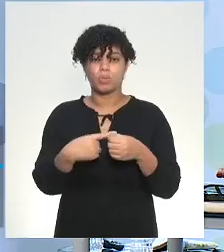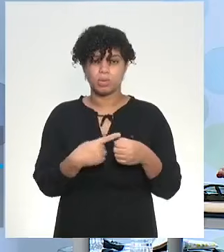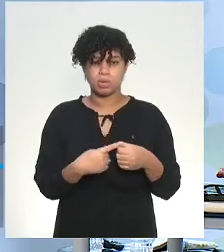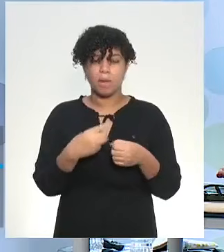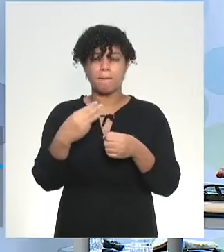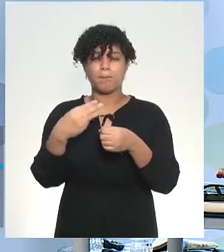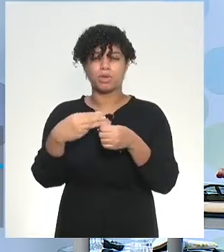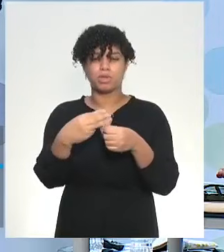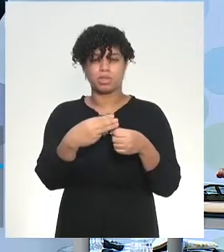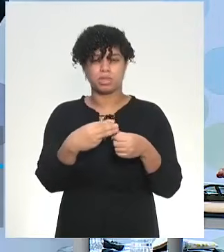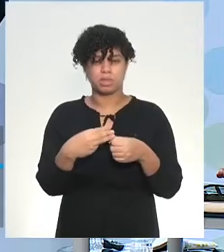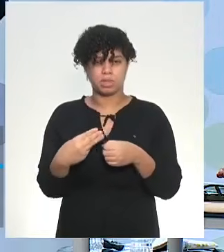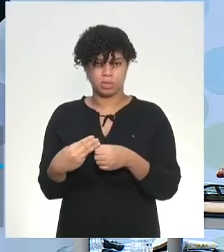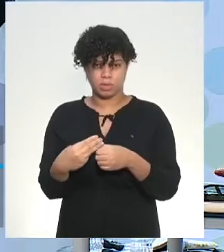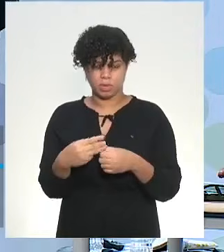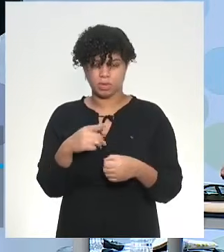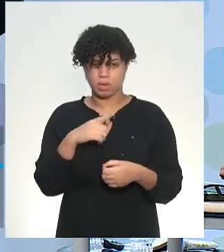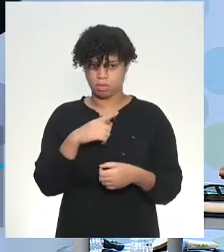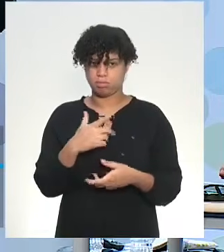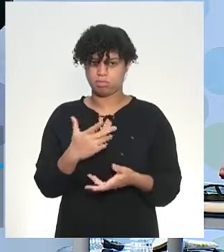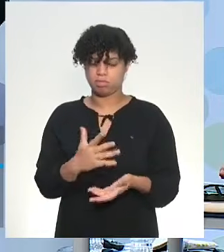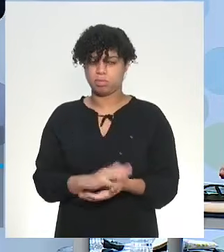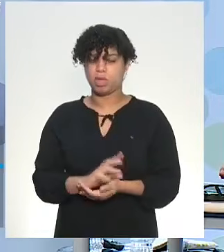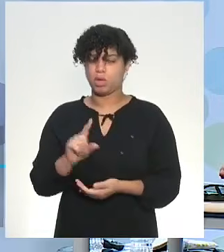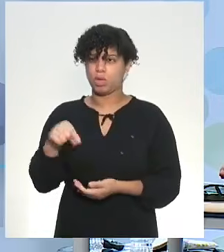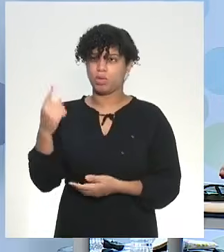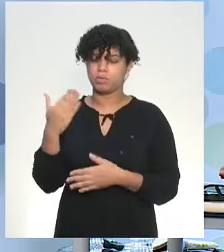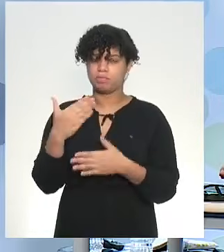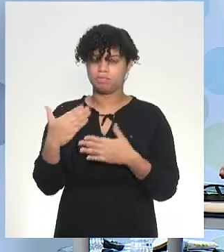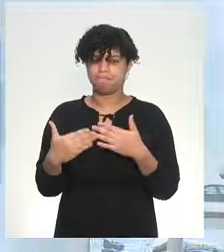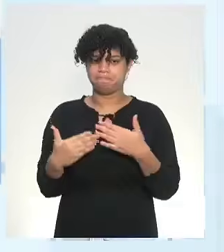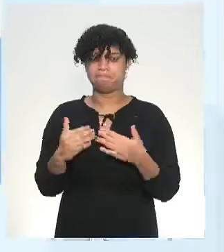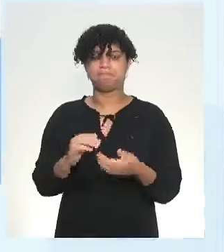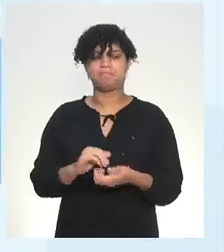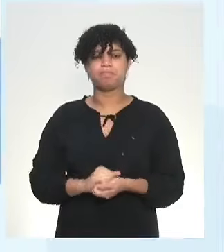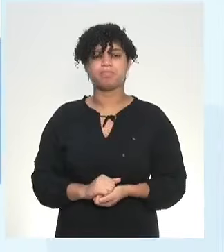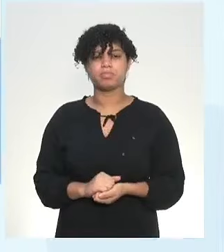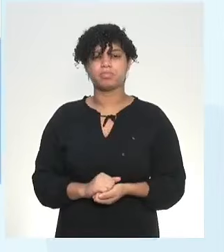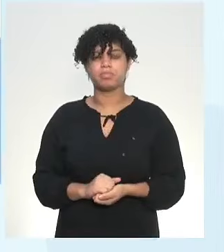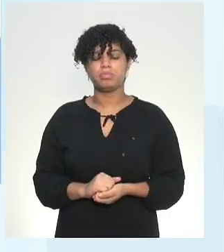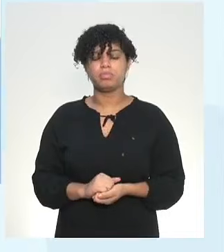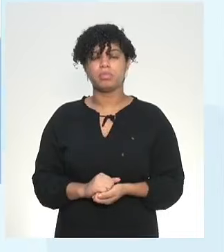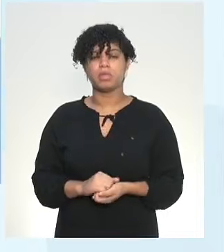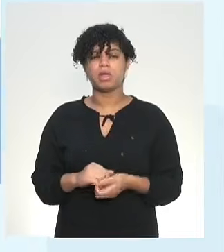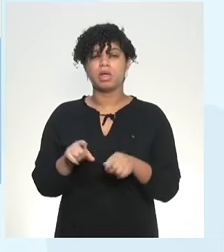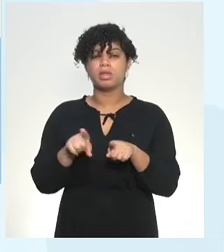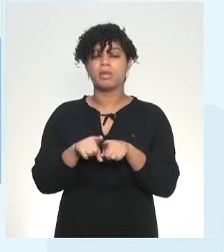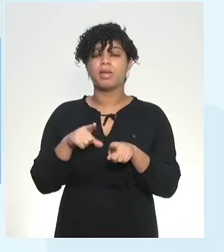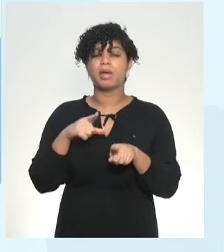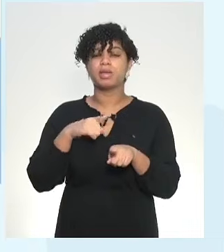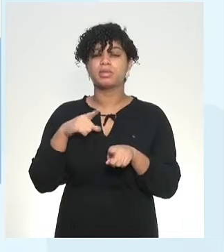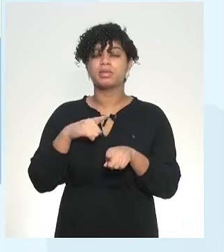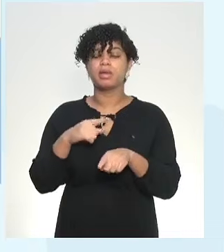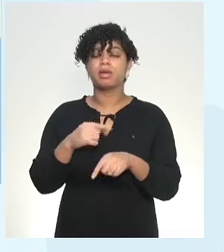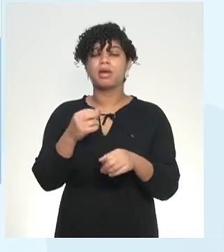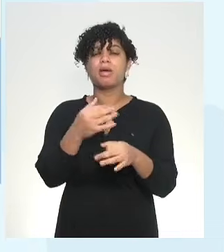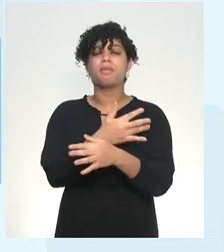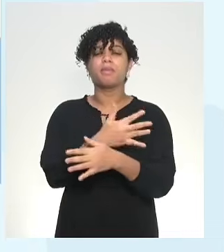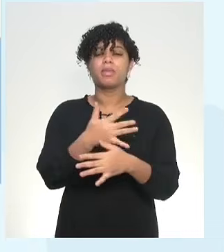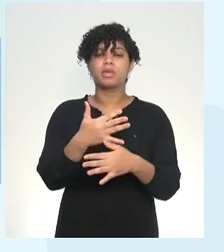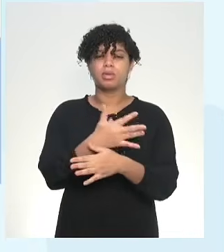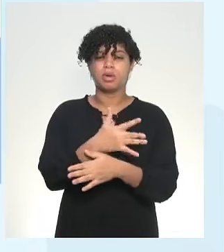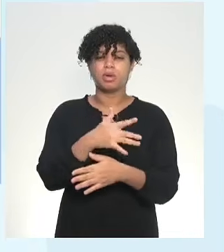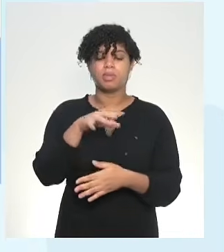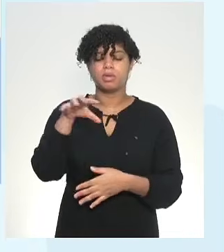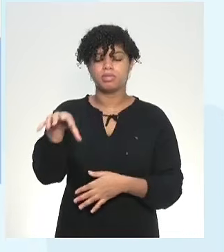administrativa como nas regiões de governo. Vamos lá para a próxima tela. Aí nós temos as regiões metropolitanas, né, que tem,